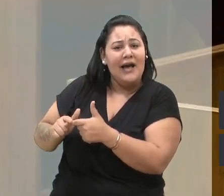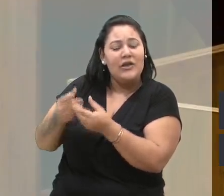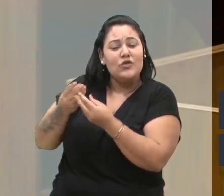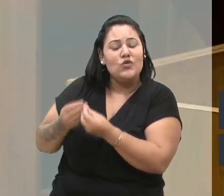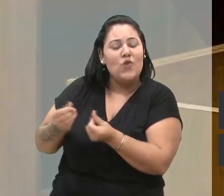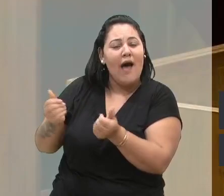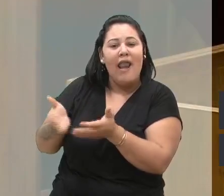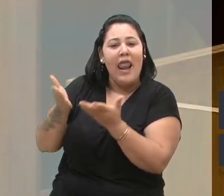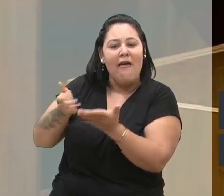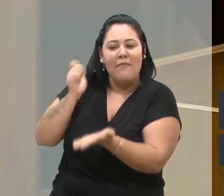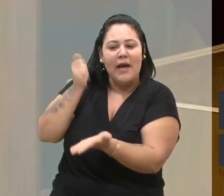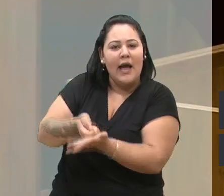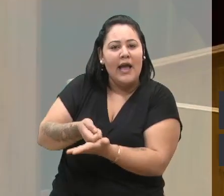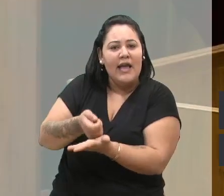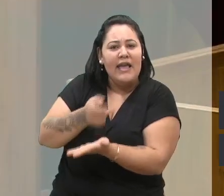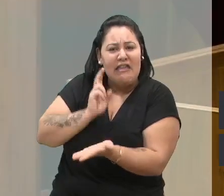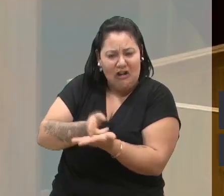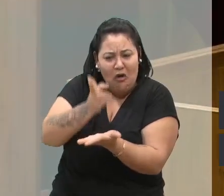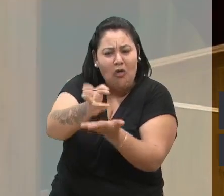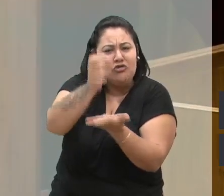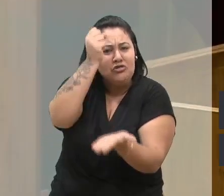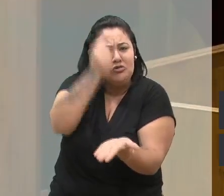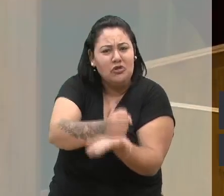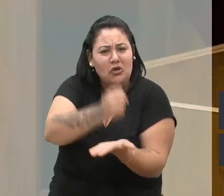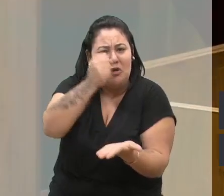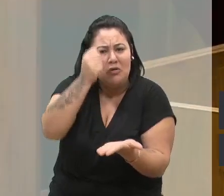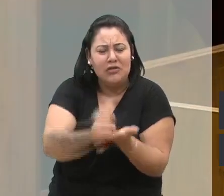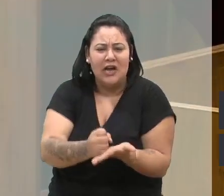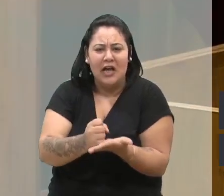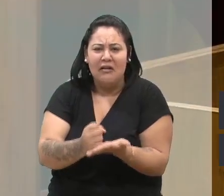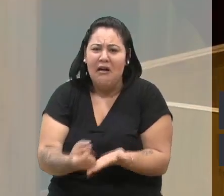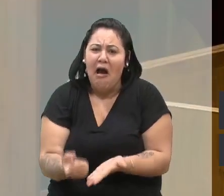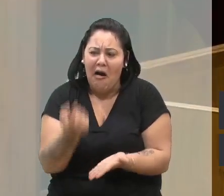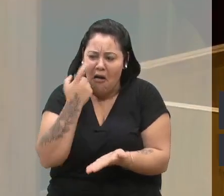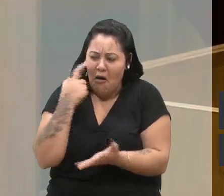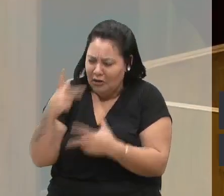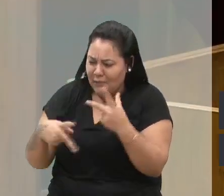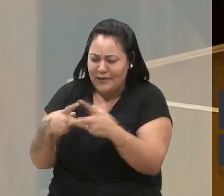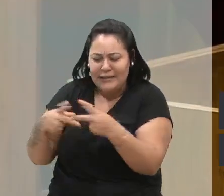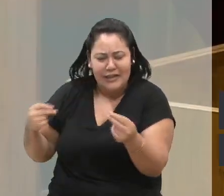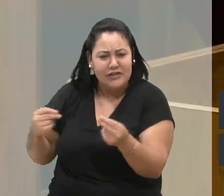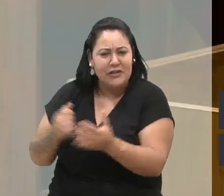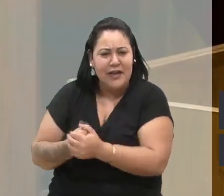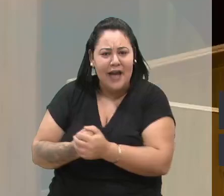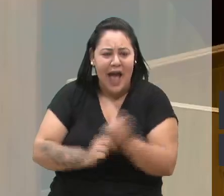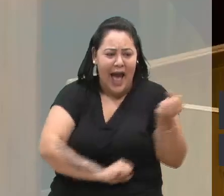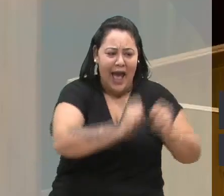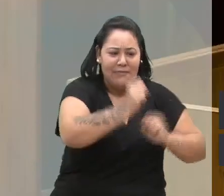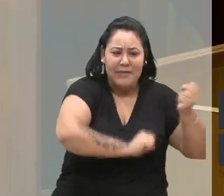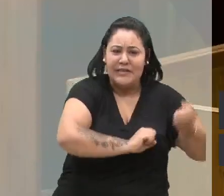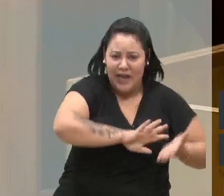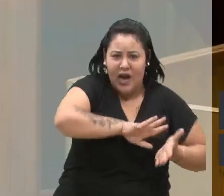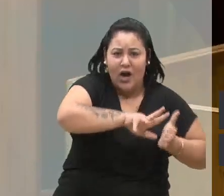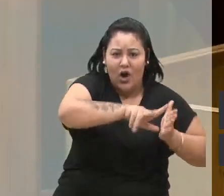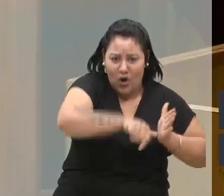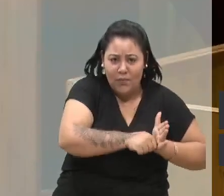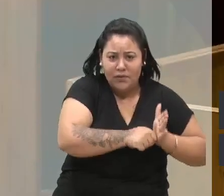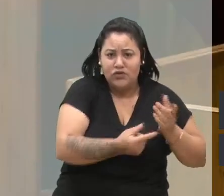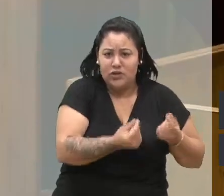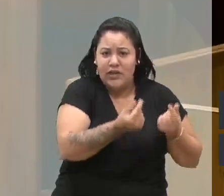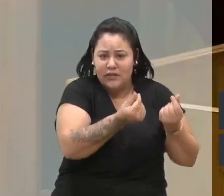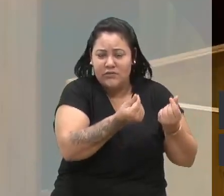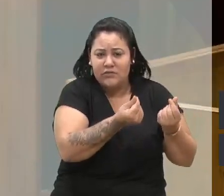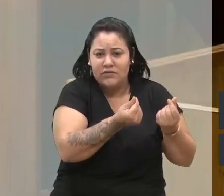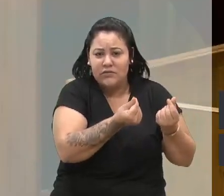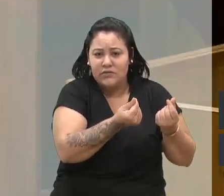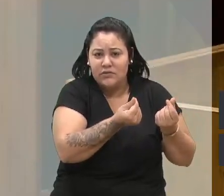a renovação do contrato. Olha o presente, a empresa e a prefeitura ainda botou. Quem é que pensou em